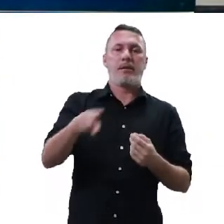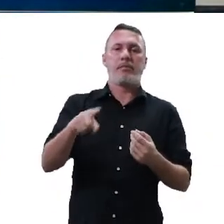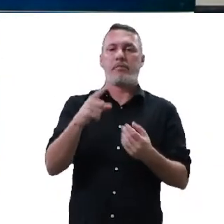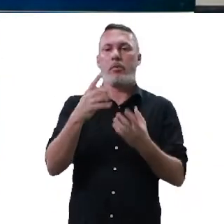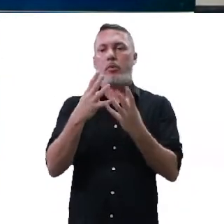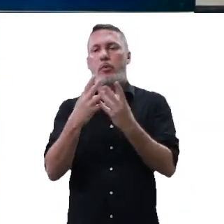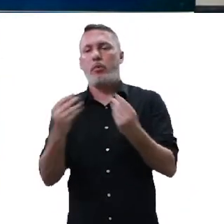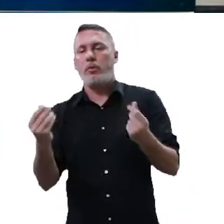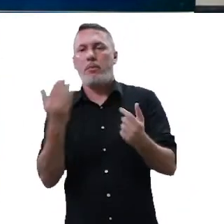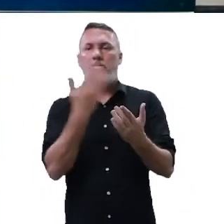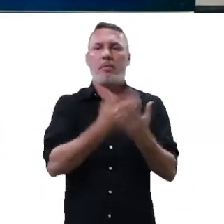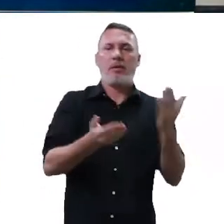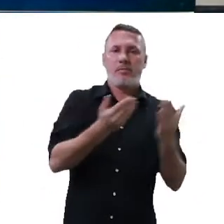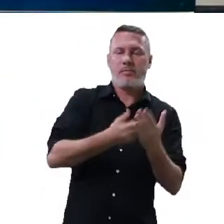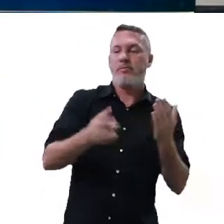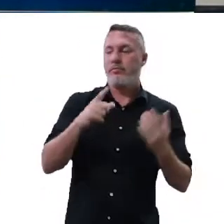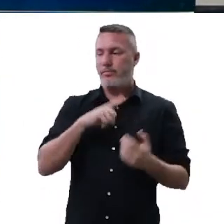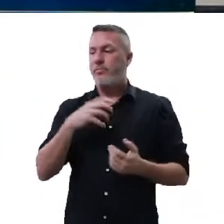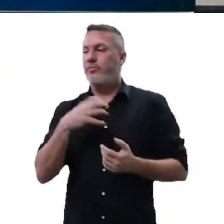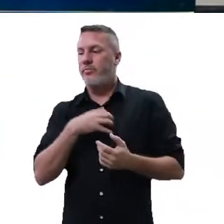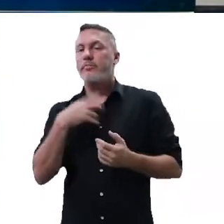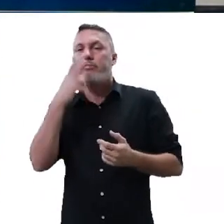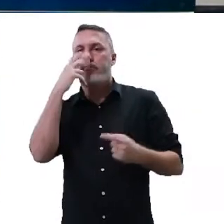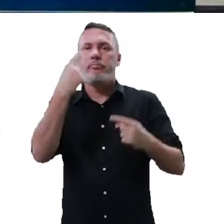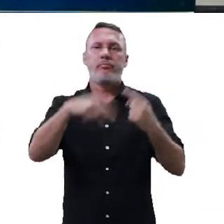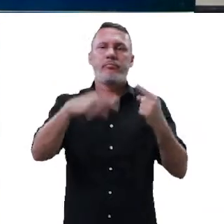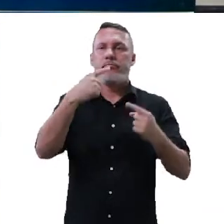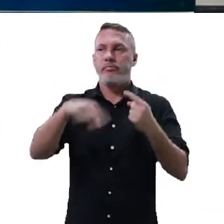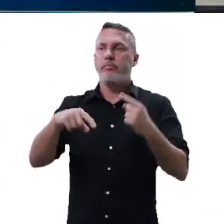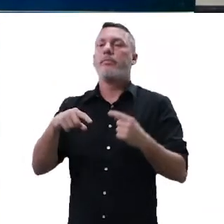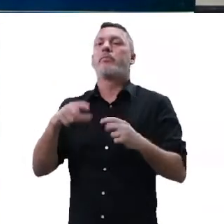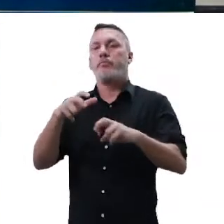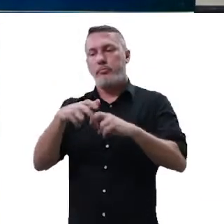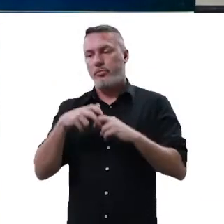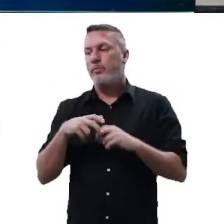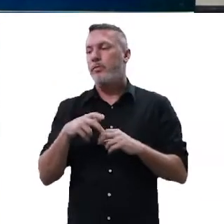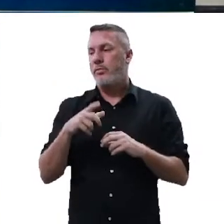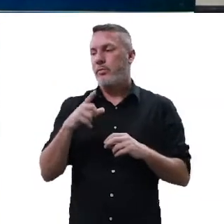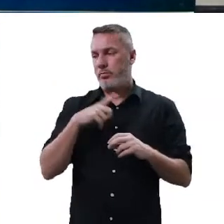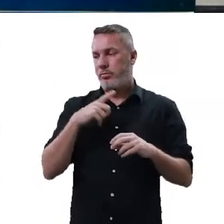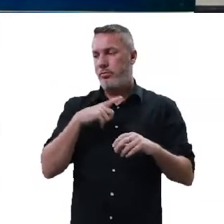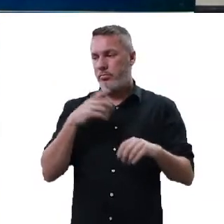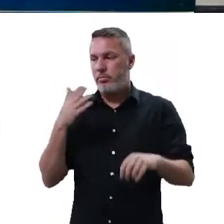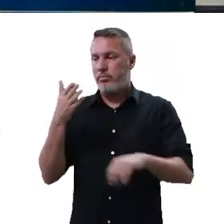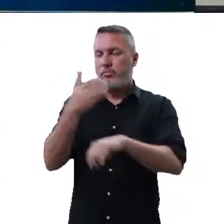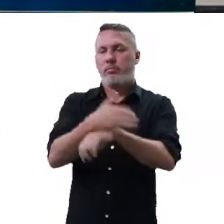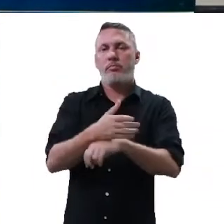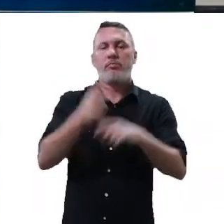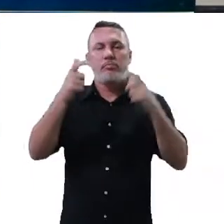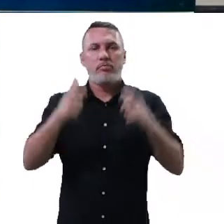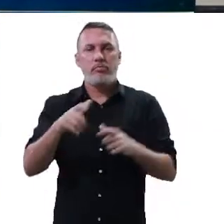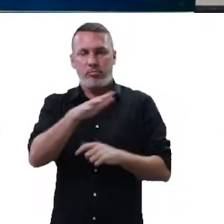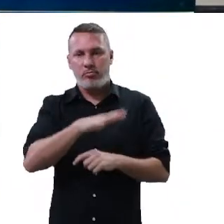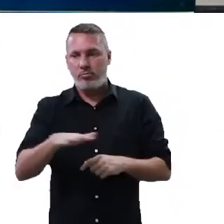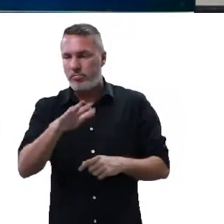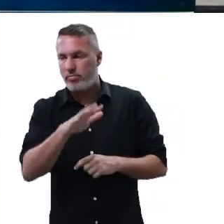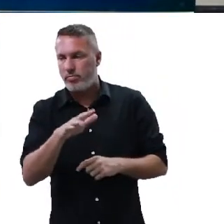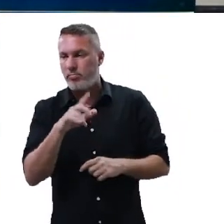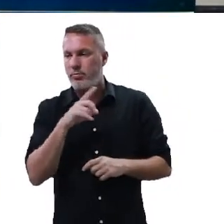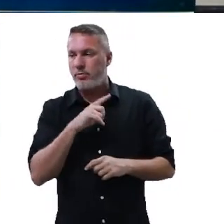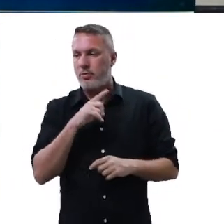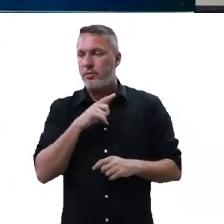né? Eles suicidam ele, eu costumo brincar assim, né? Ele é condenado a beber veneno e morre,